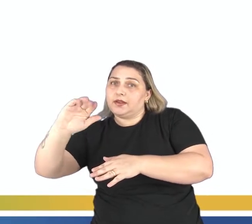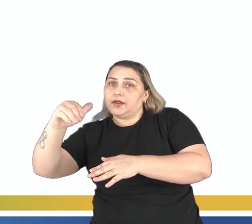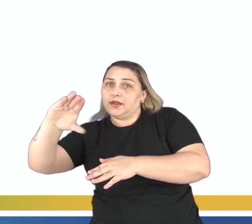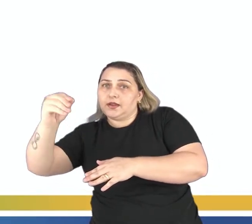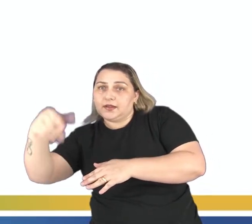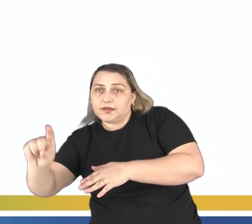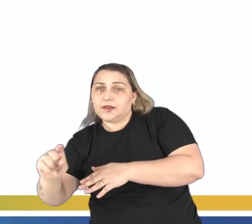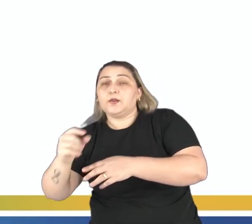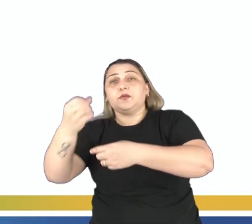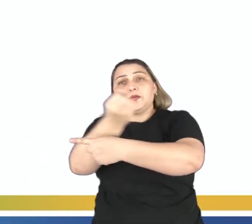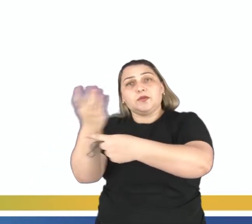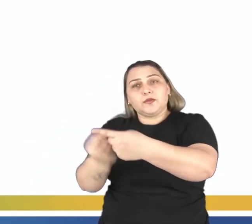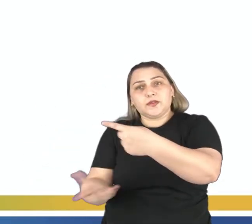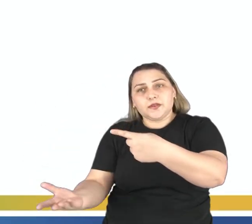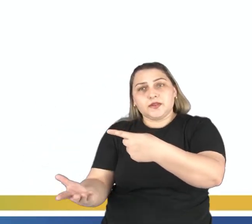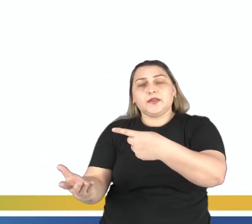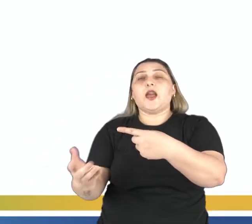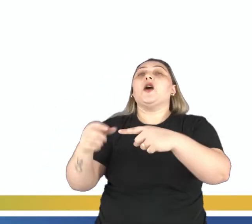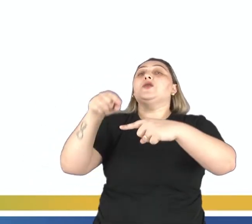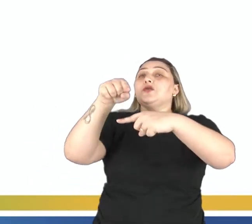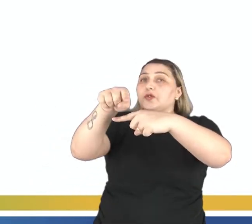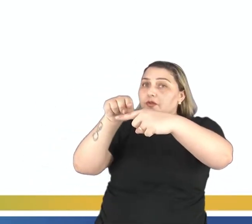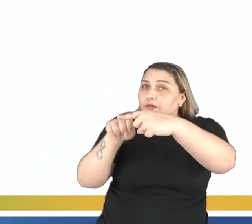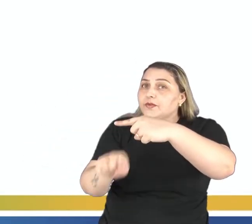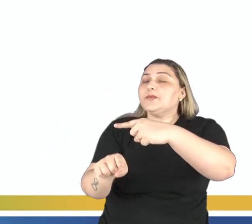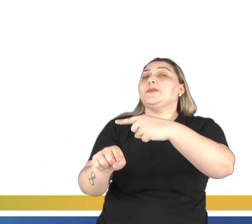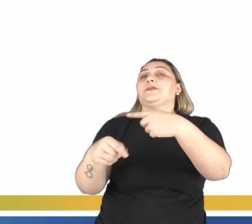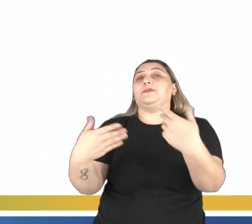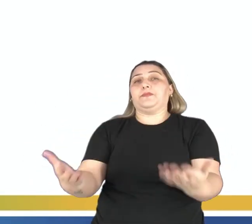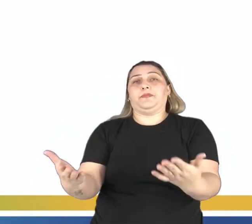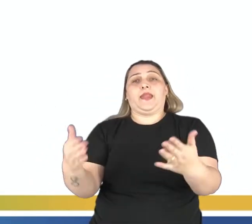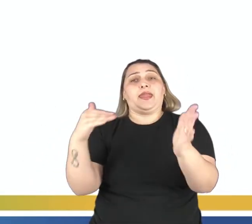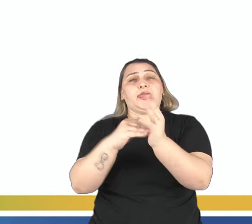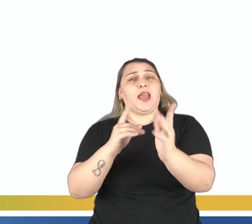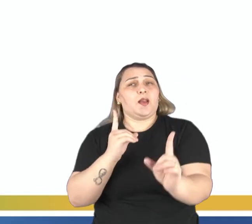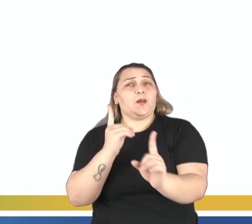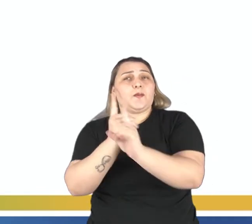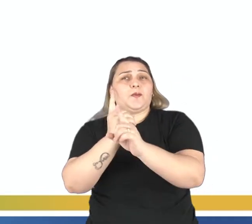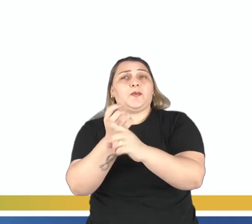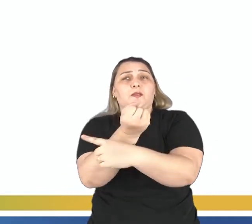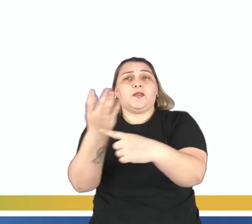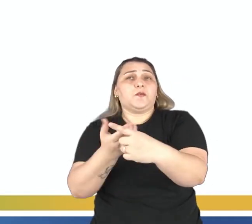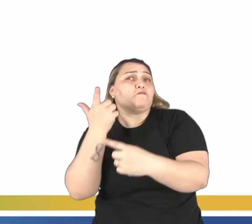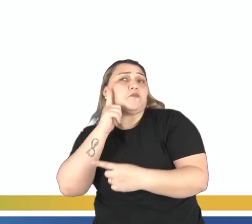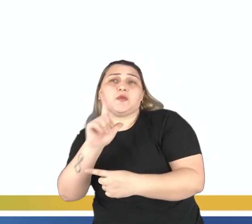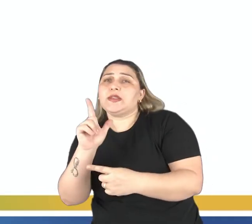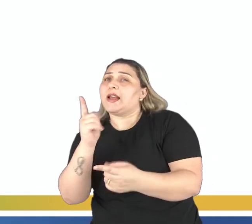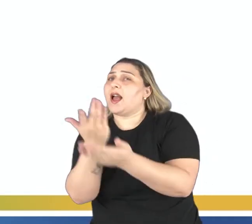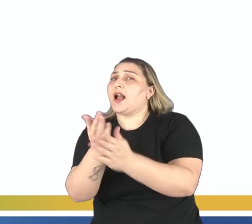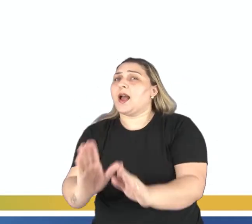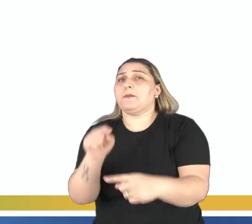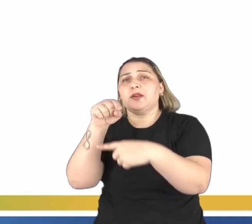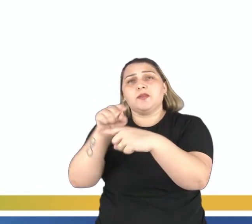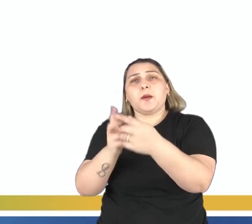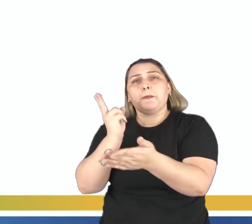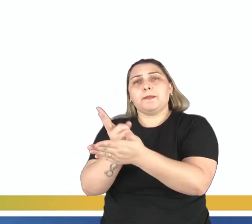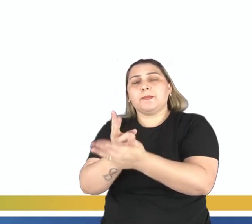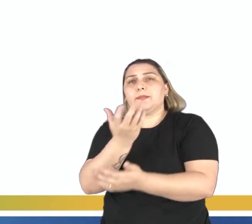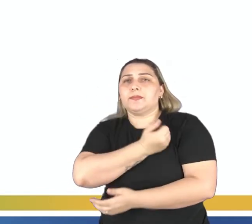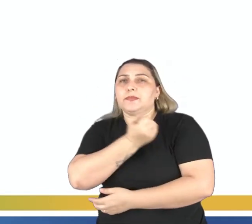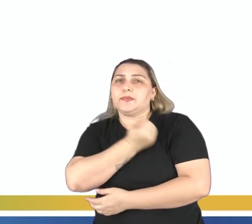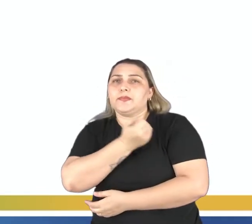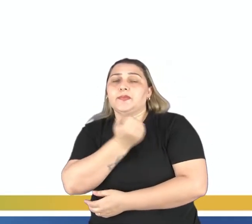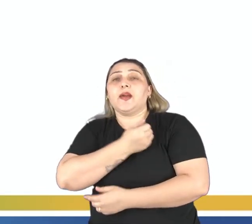45/60, nós vamos fazer o quê? Nós vamos dividir essa fração, até achar uma fração que eu não consiga mais dividir por um mesmo número,